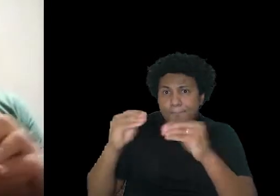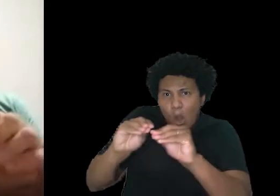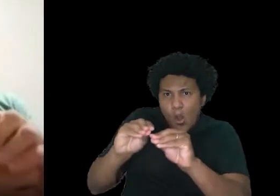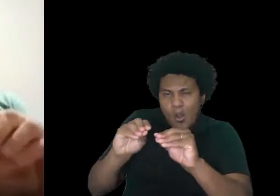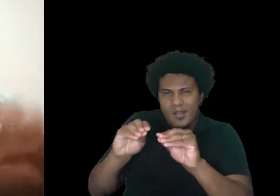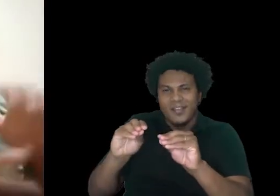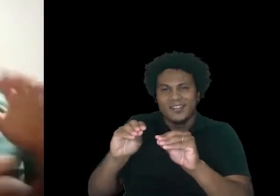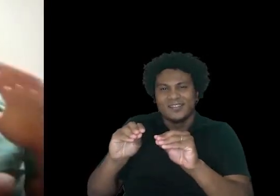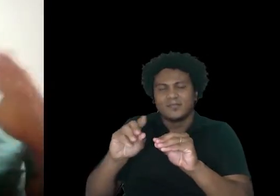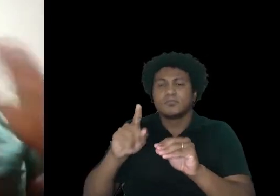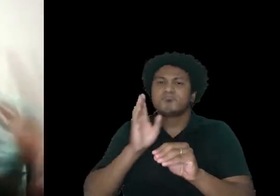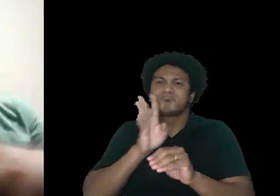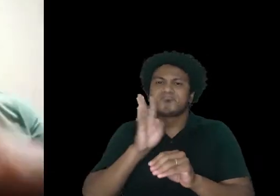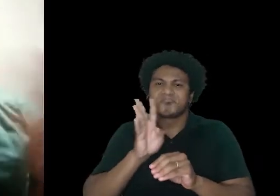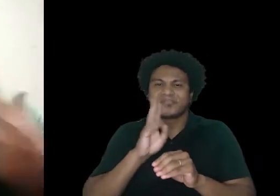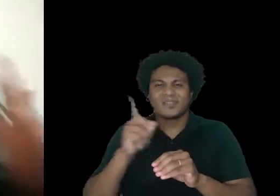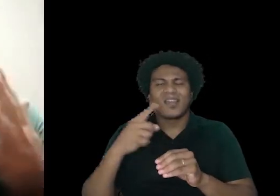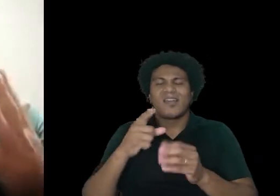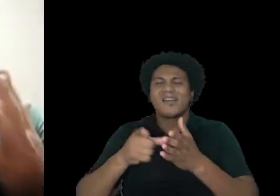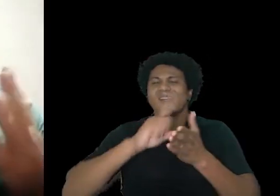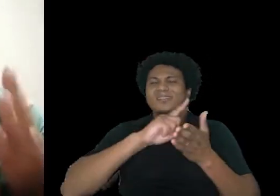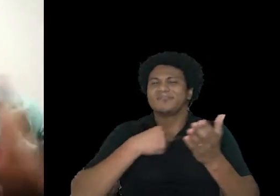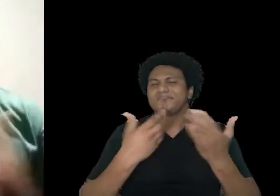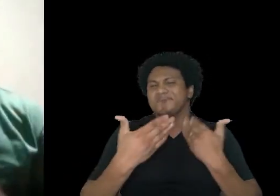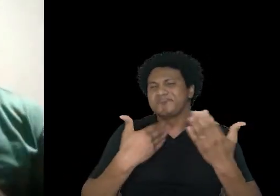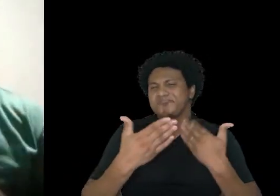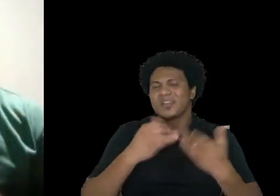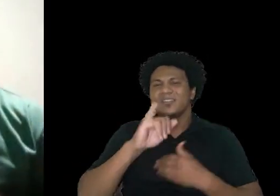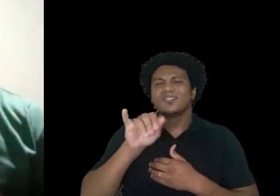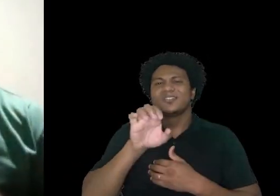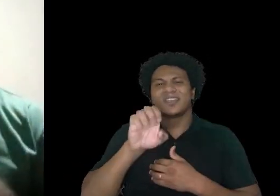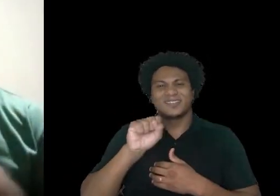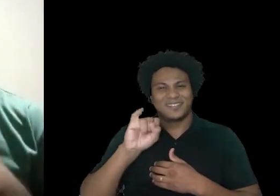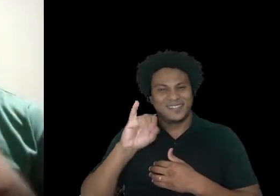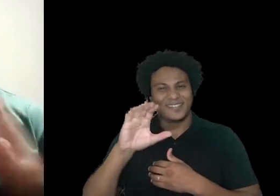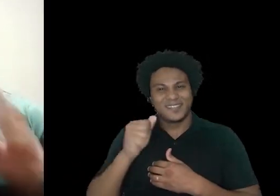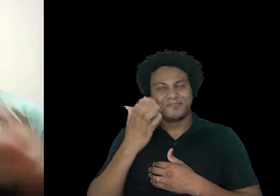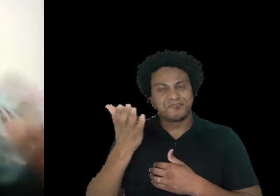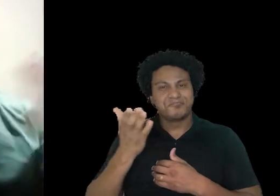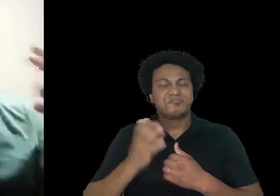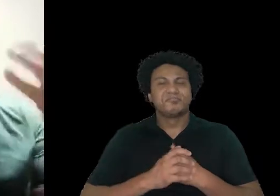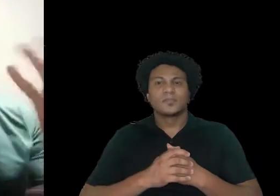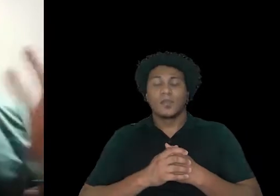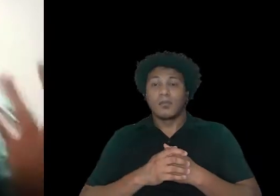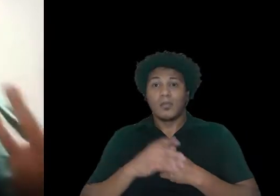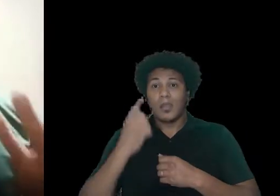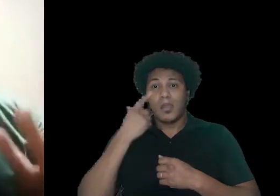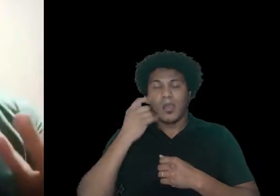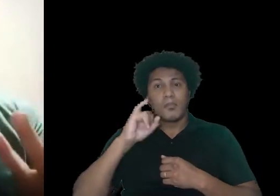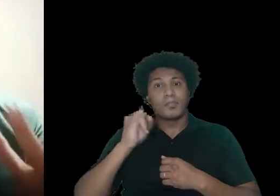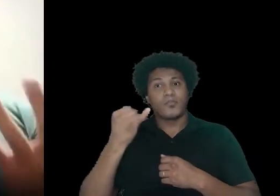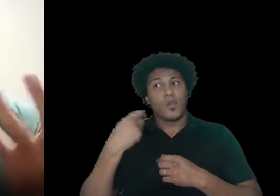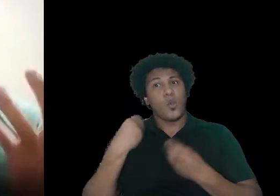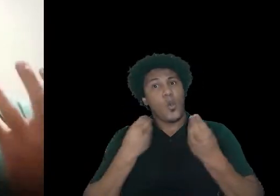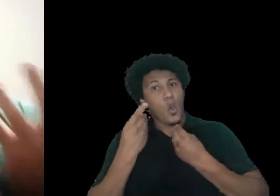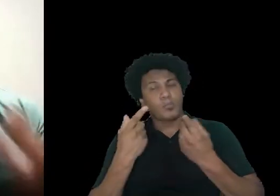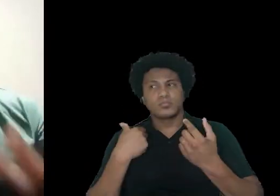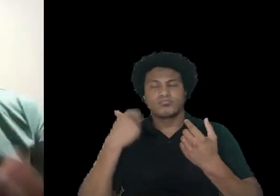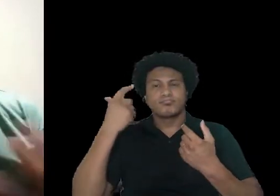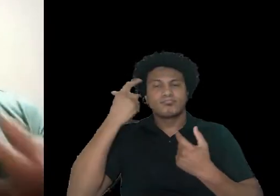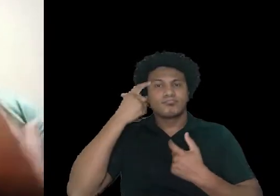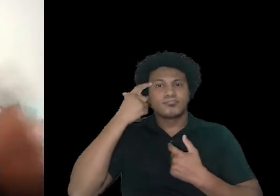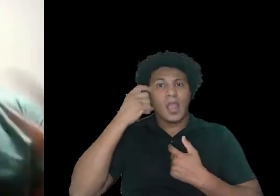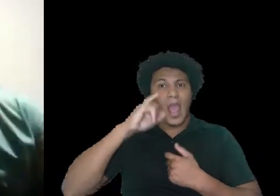foi bem interessante, porque eu pensei, eu até compartilhei umas horas com a Jéssica sobre essa vontade de, às vezes, até